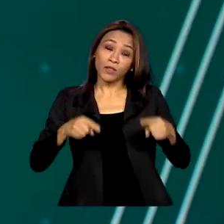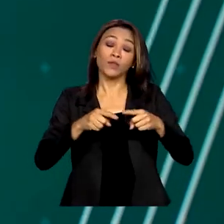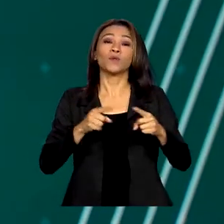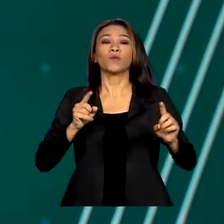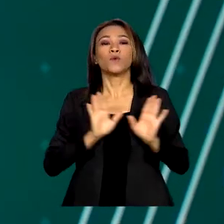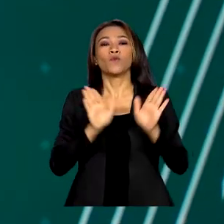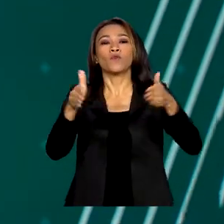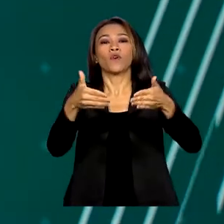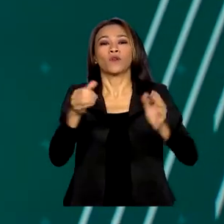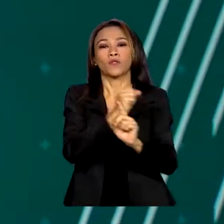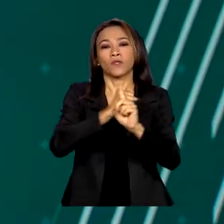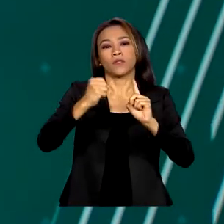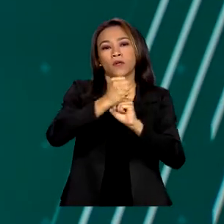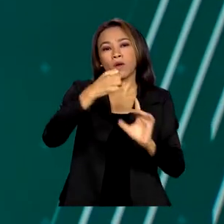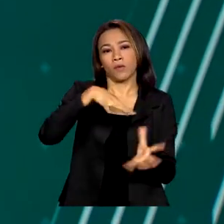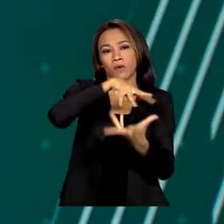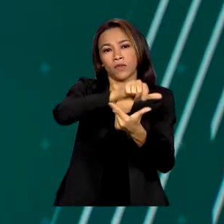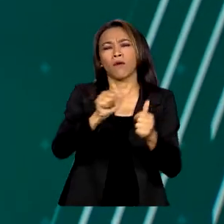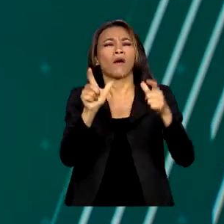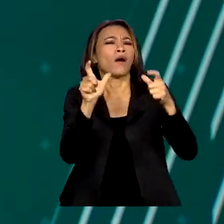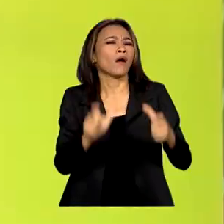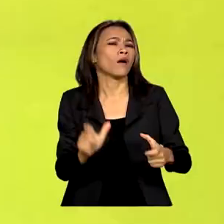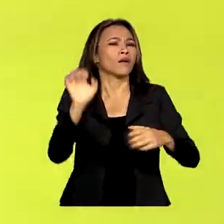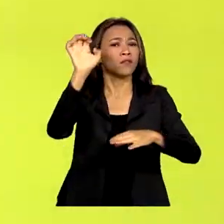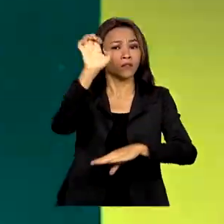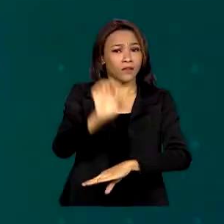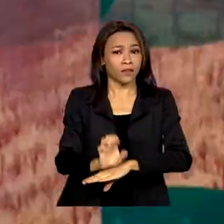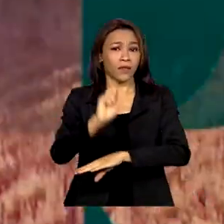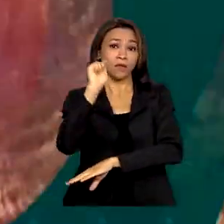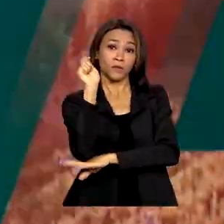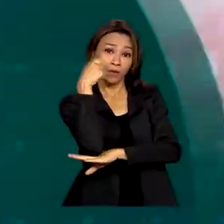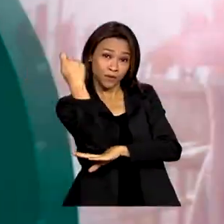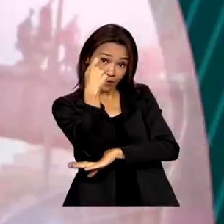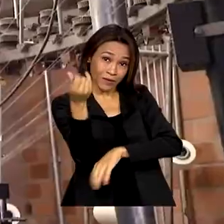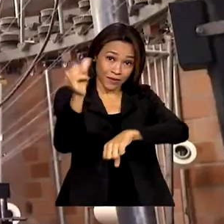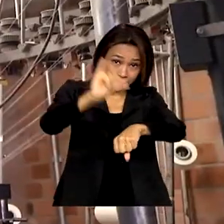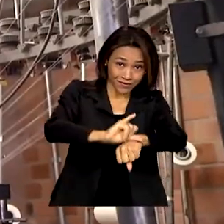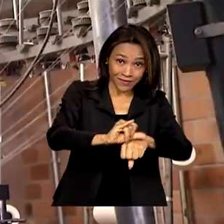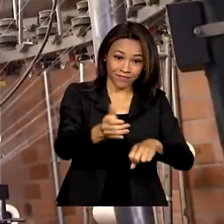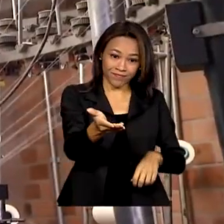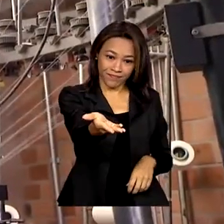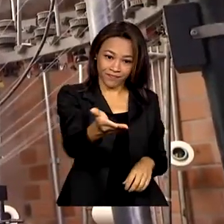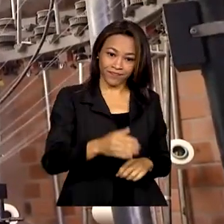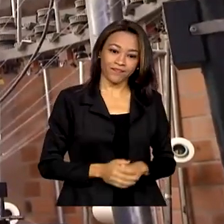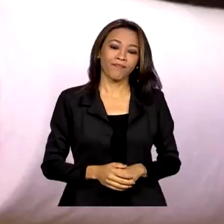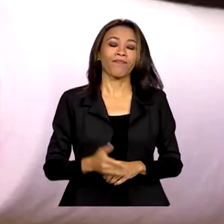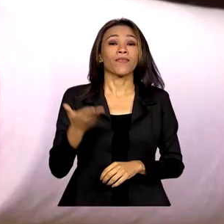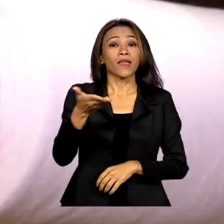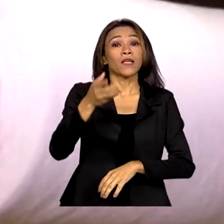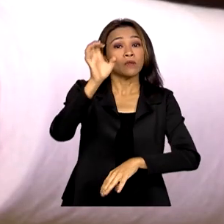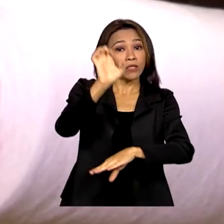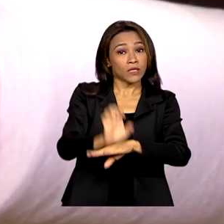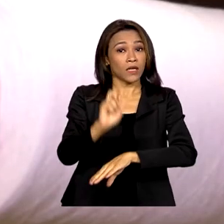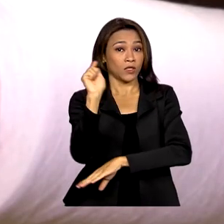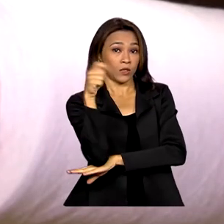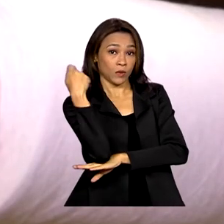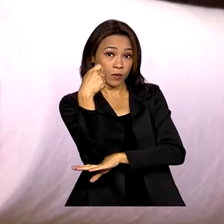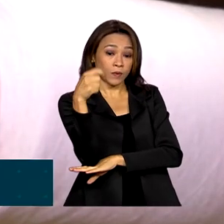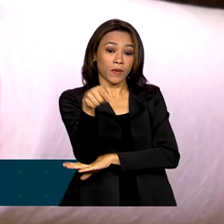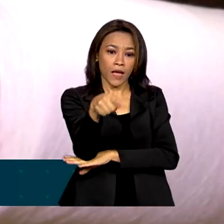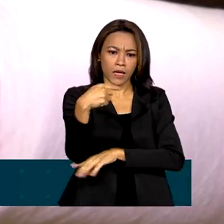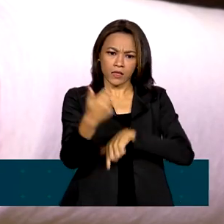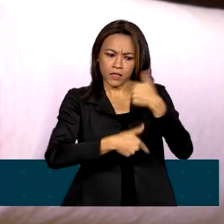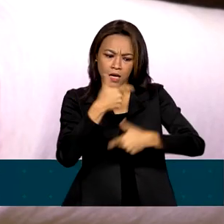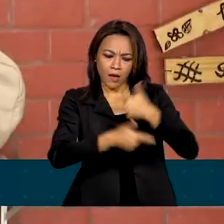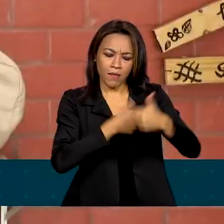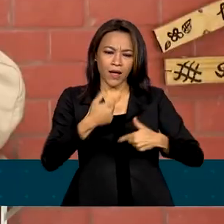Social Mundial, que ocorre em Porto Alegre, no Rio Grande do Sul. Aqui em Porto Alegre, as máquinas trabalham para